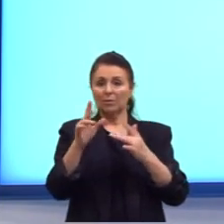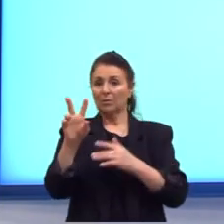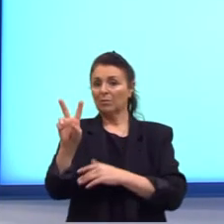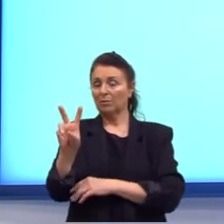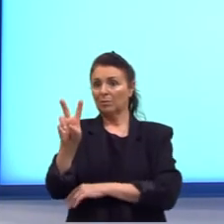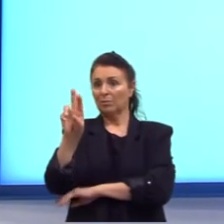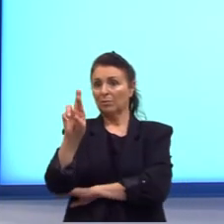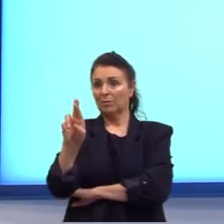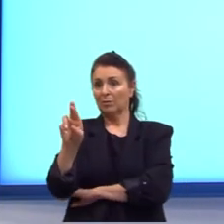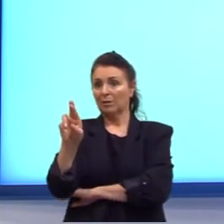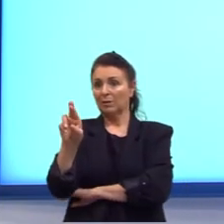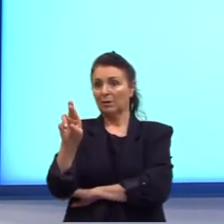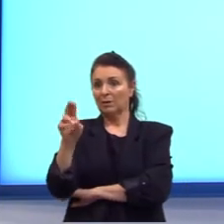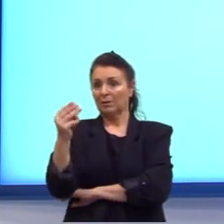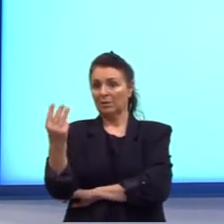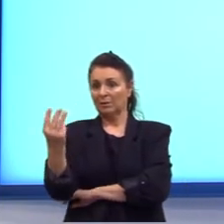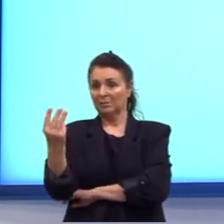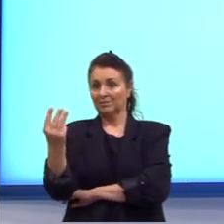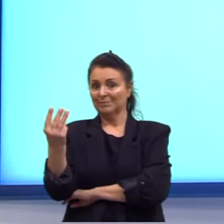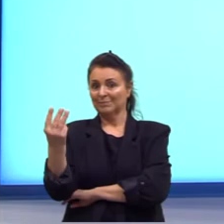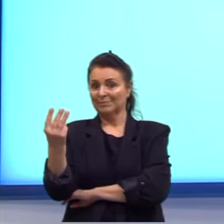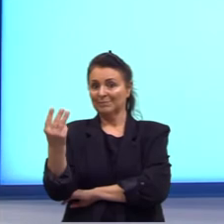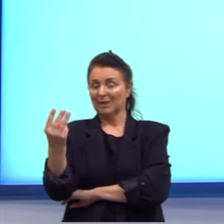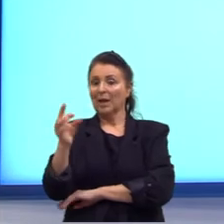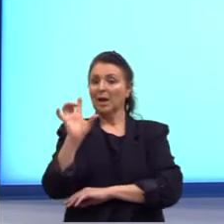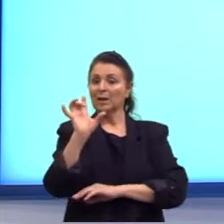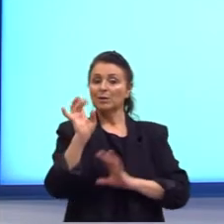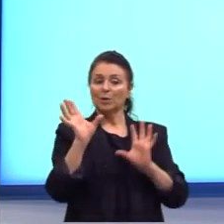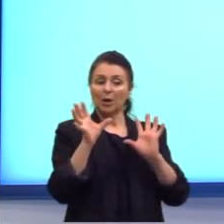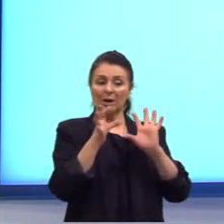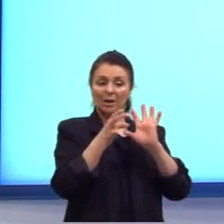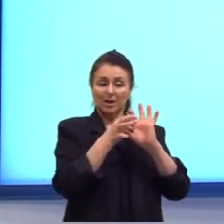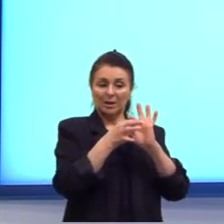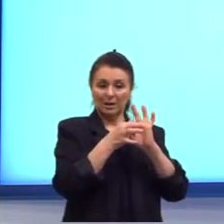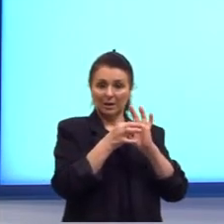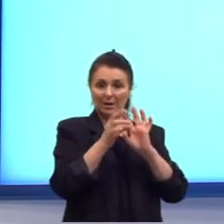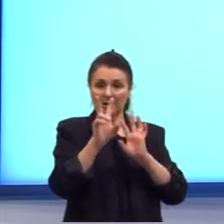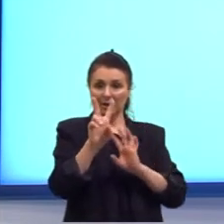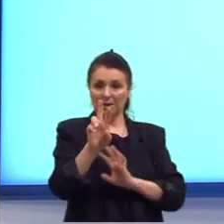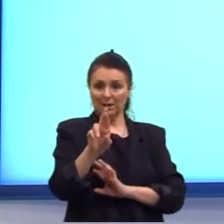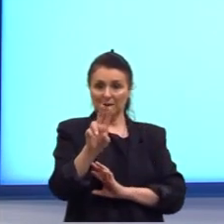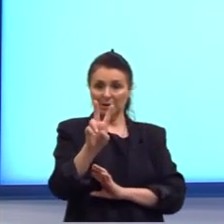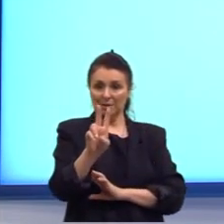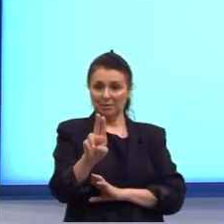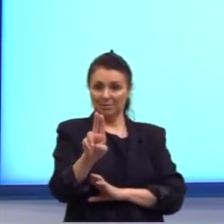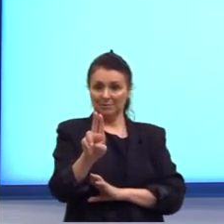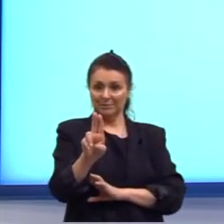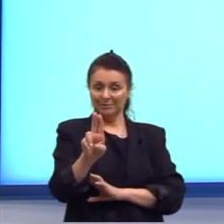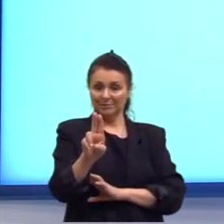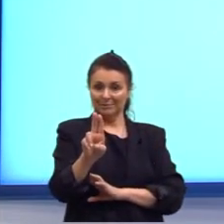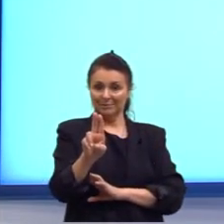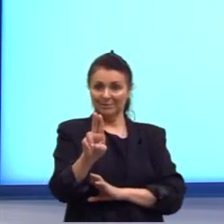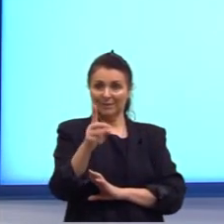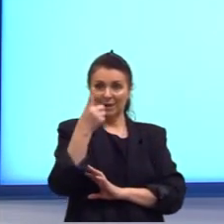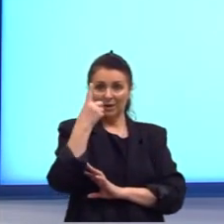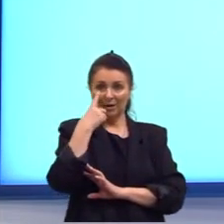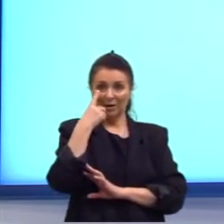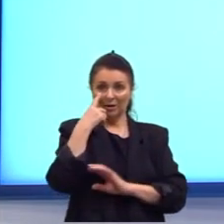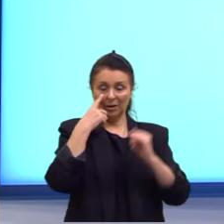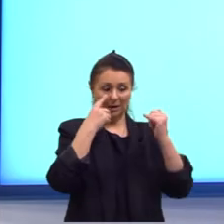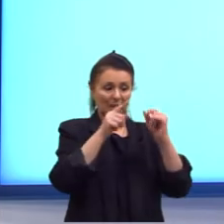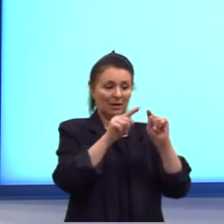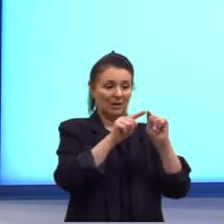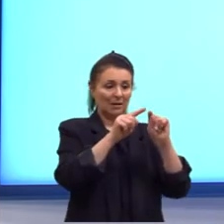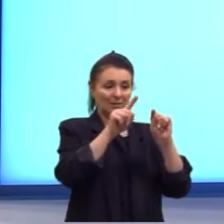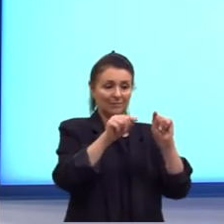ligam elas tá então ela ela vai ter né contato primeiro com essa aqui e aí sim né Essa essa aqui né pela